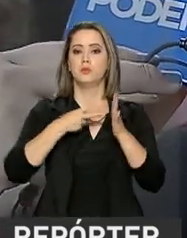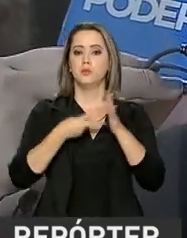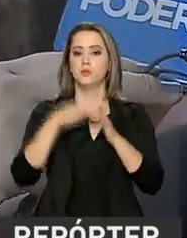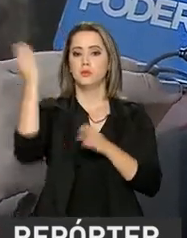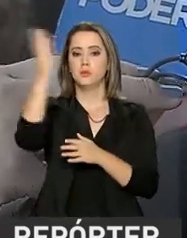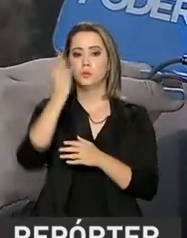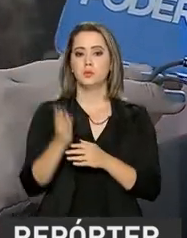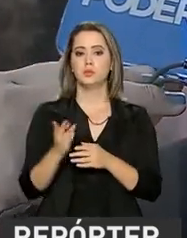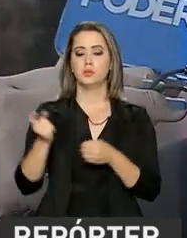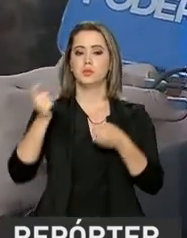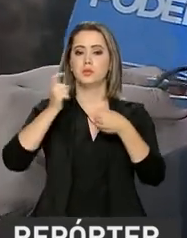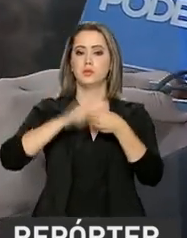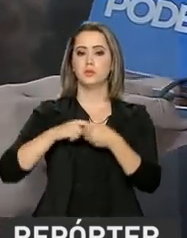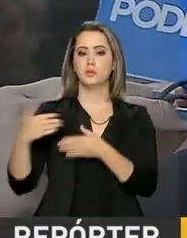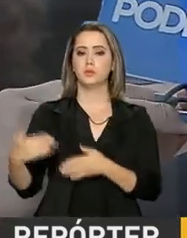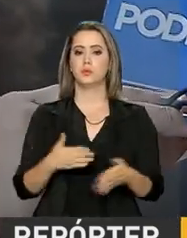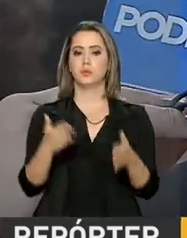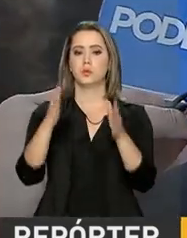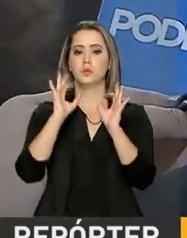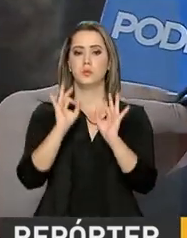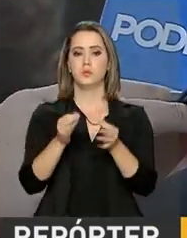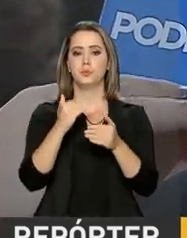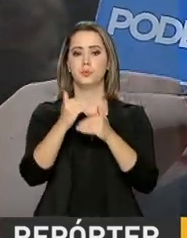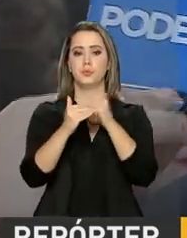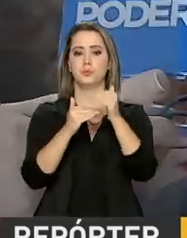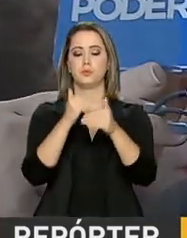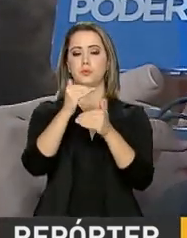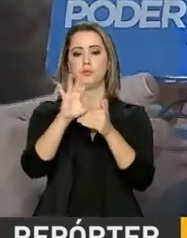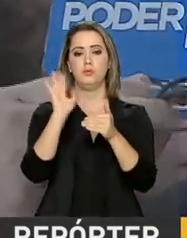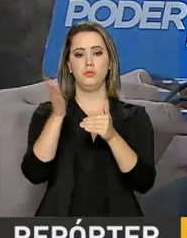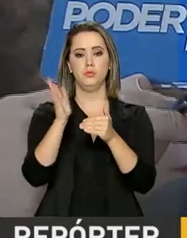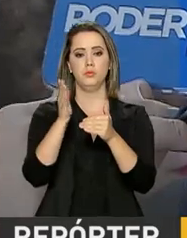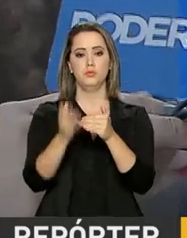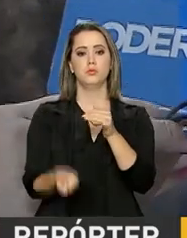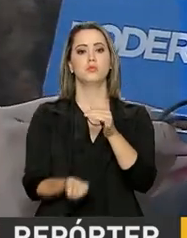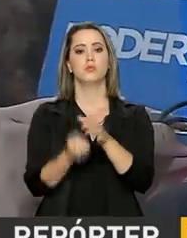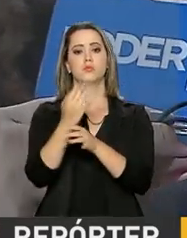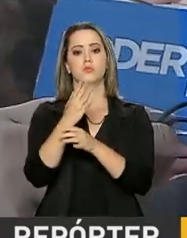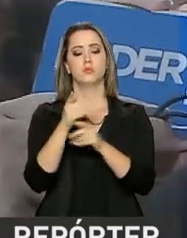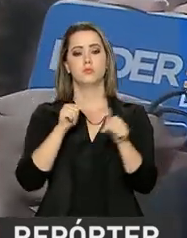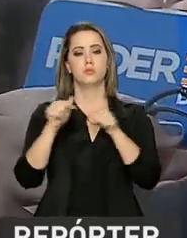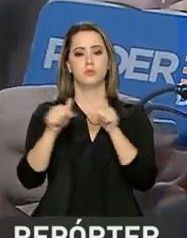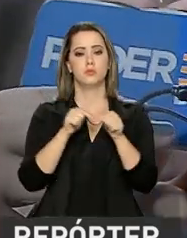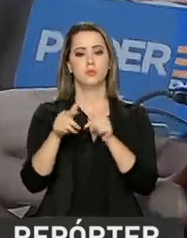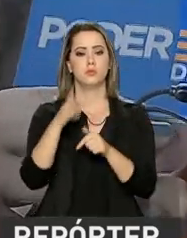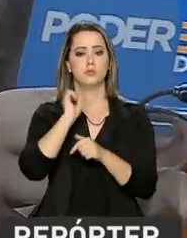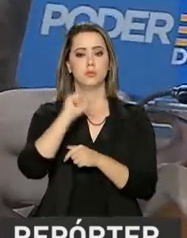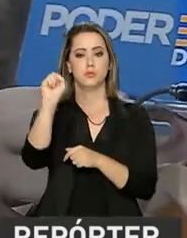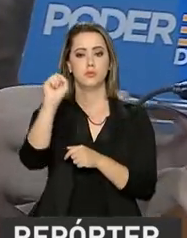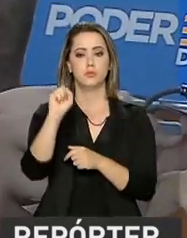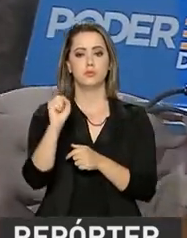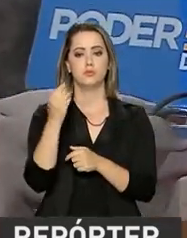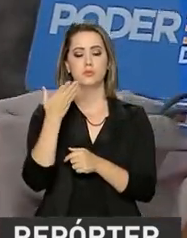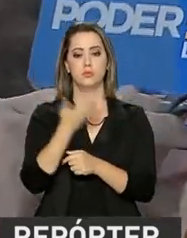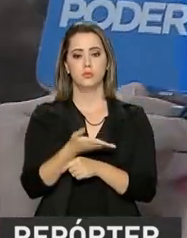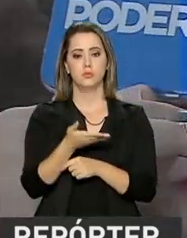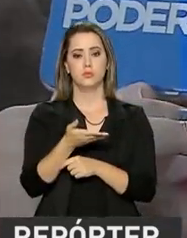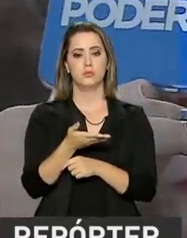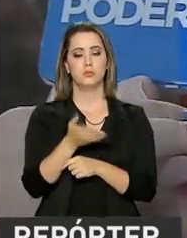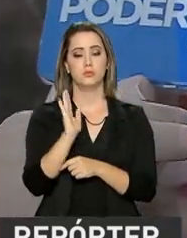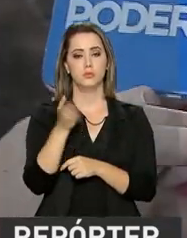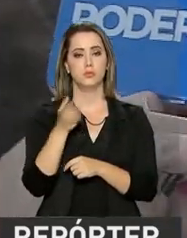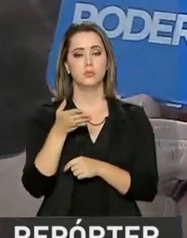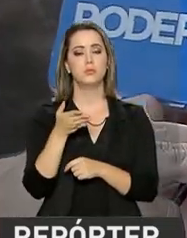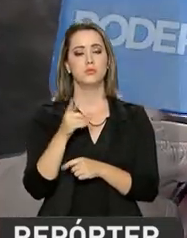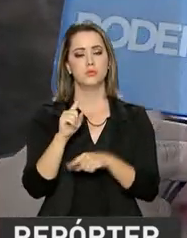retornou a rota de crescimento e já criou empregos no mês de abril quer dizer Ah